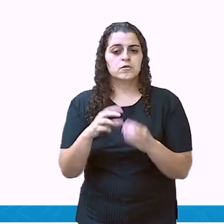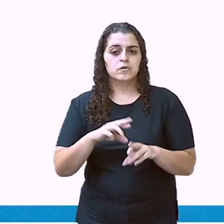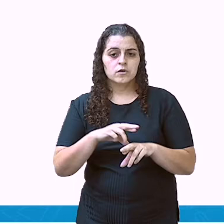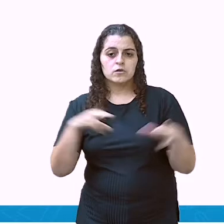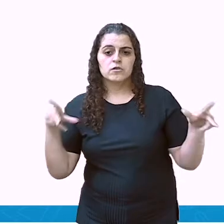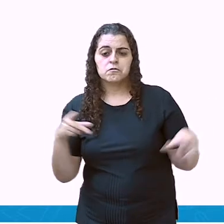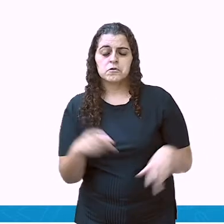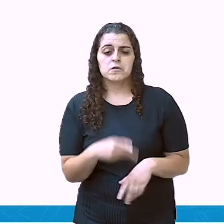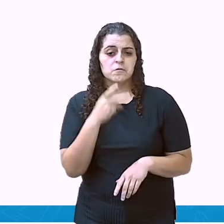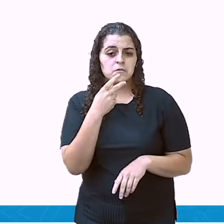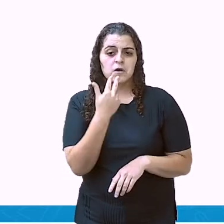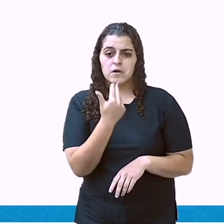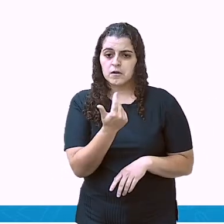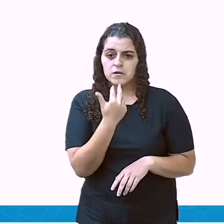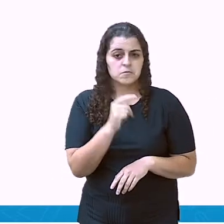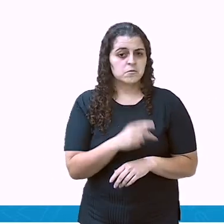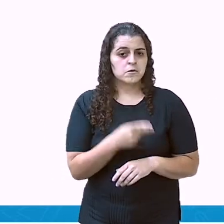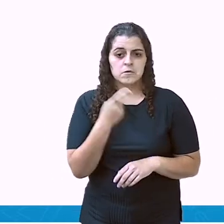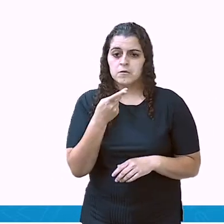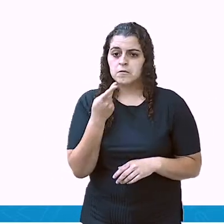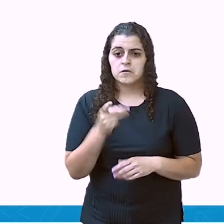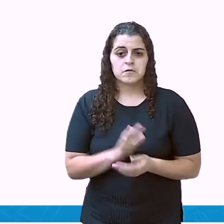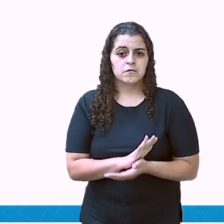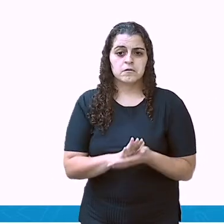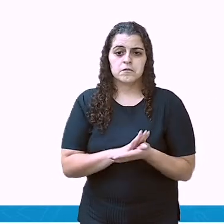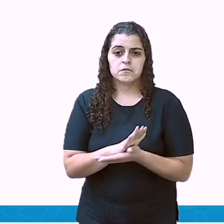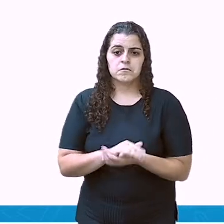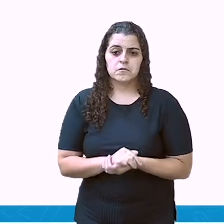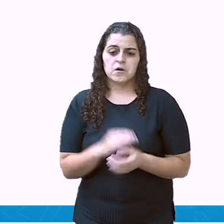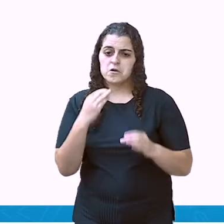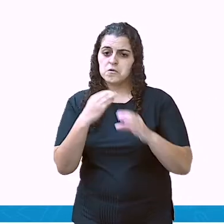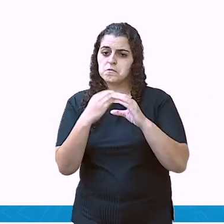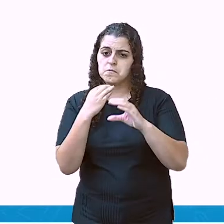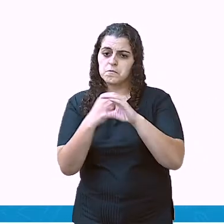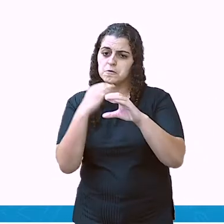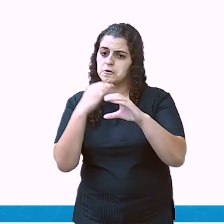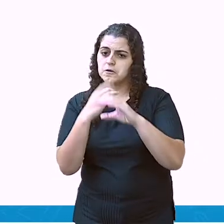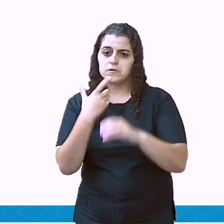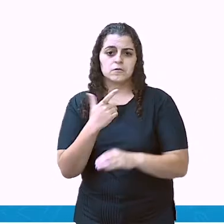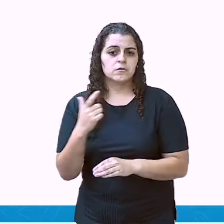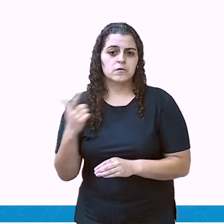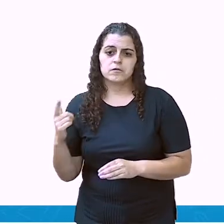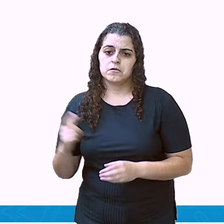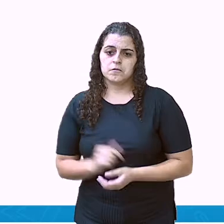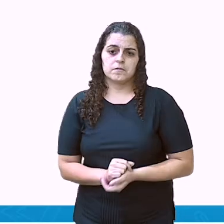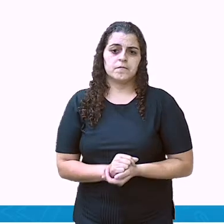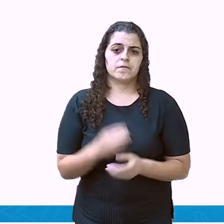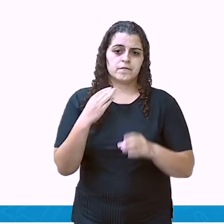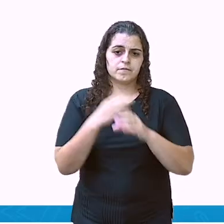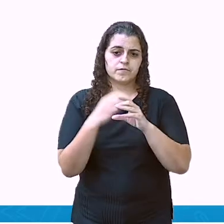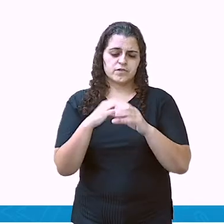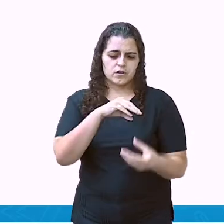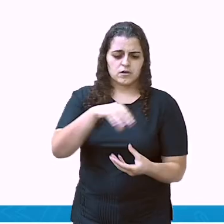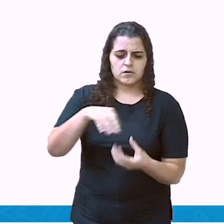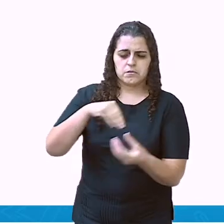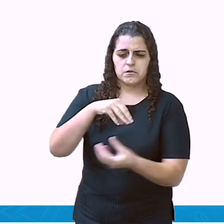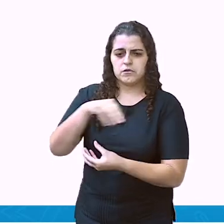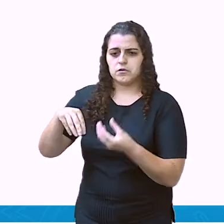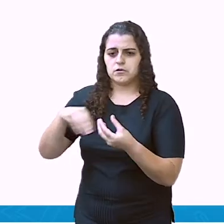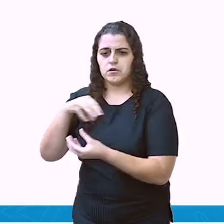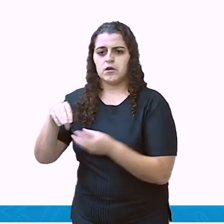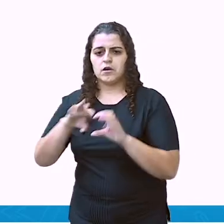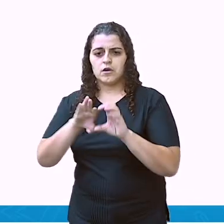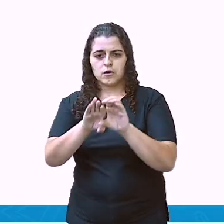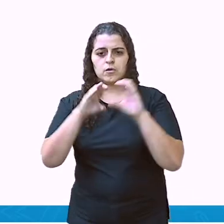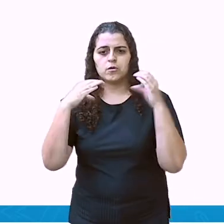não falavam a língua deles para eles não se comunicarem. Olha só, eles eram misturados com outras tribos